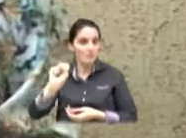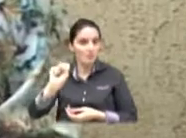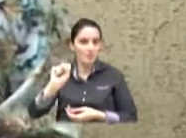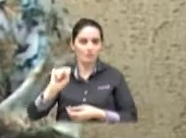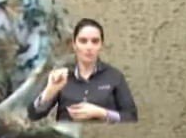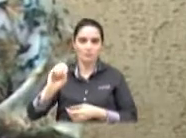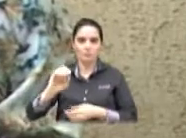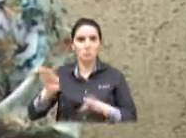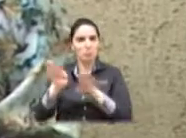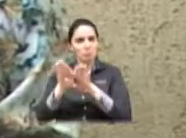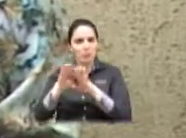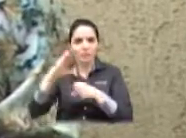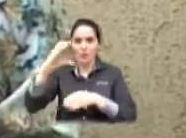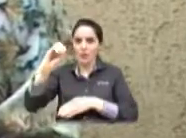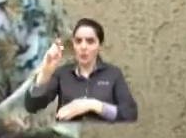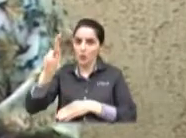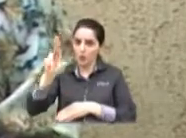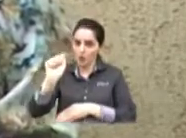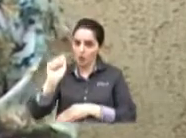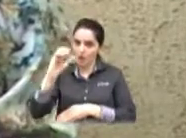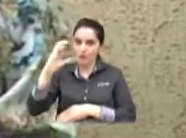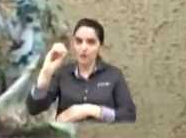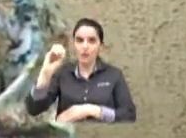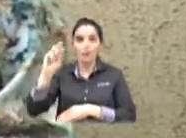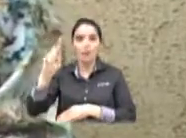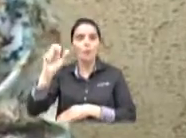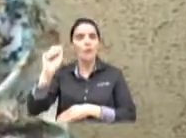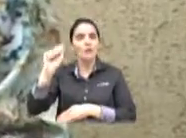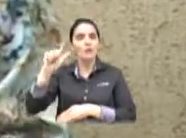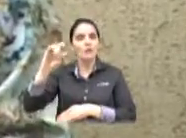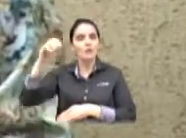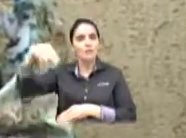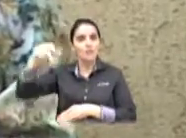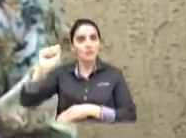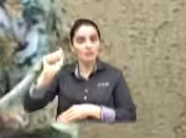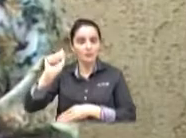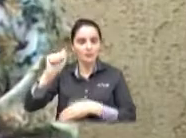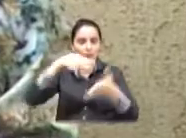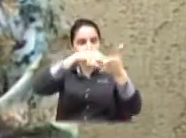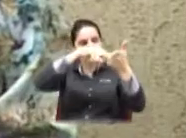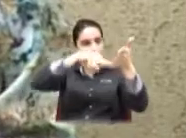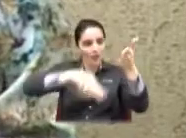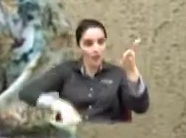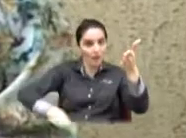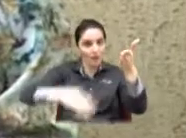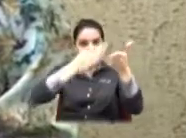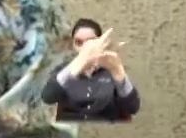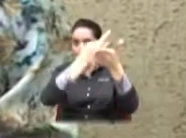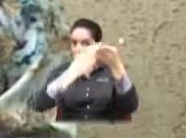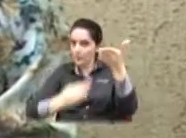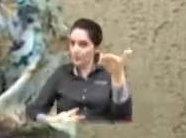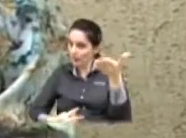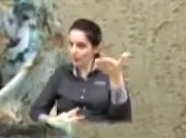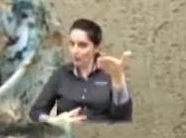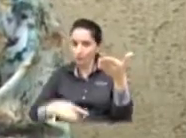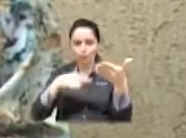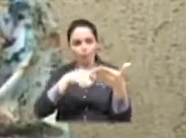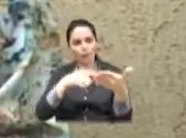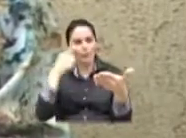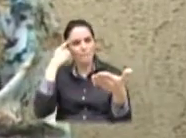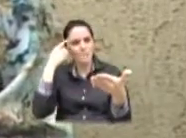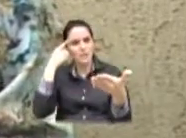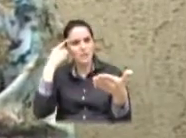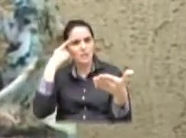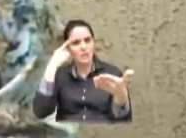aluno praticar a leitura e interpretação de texto ele vai redigir e vai expor as idéias